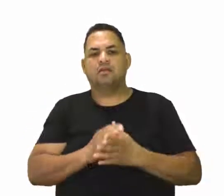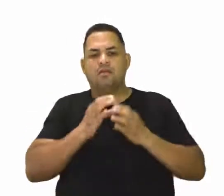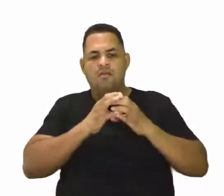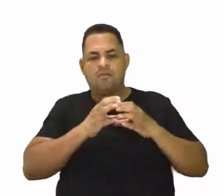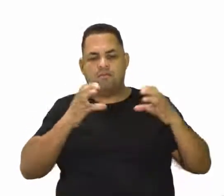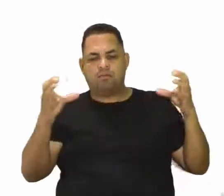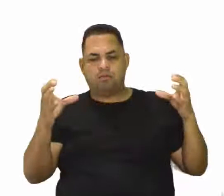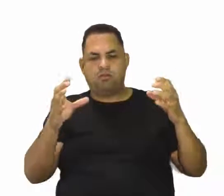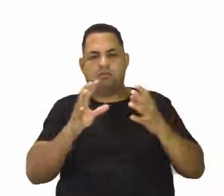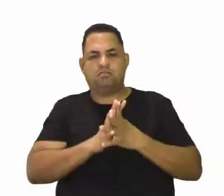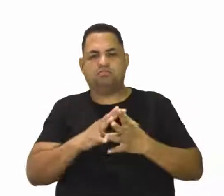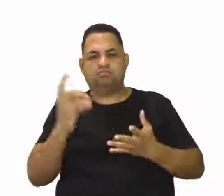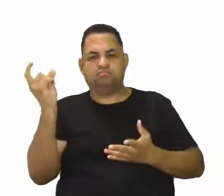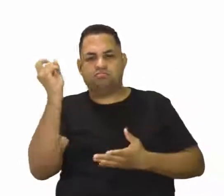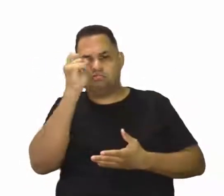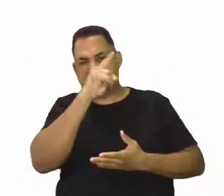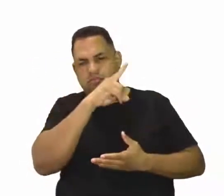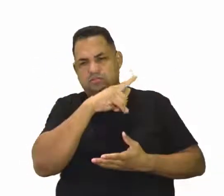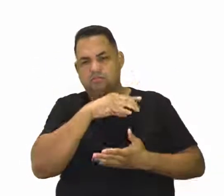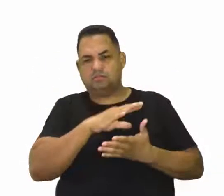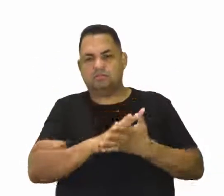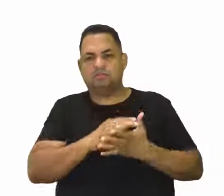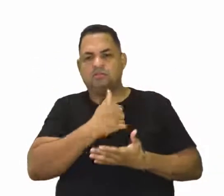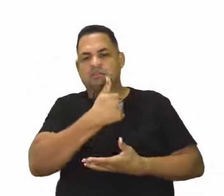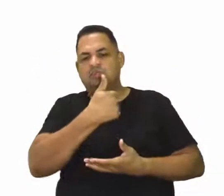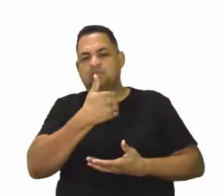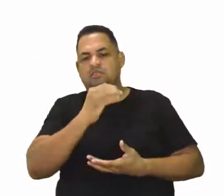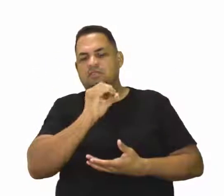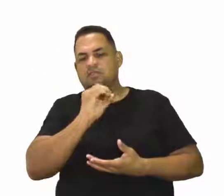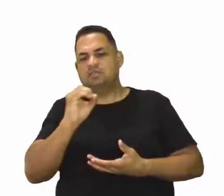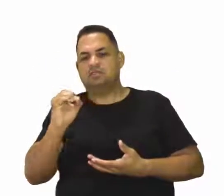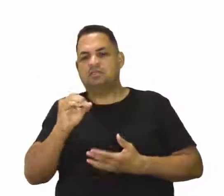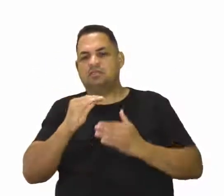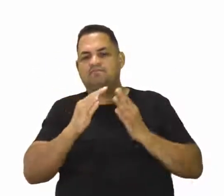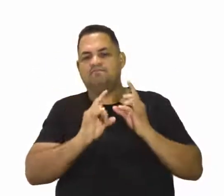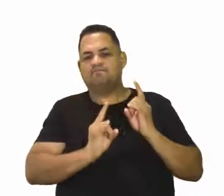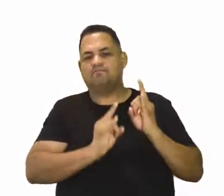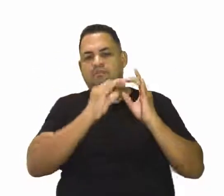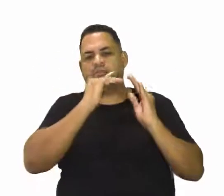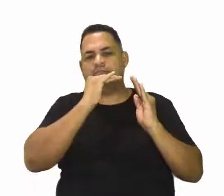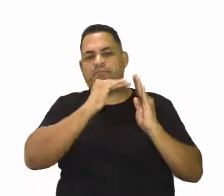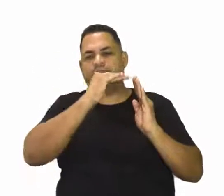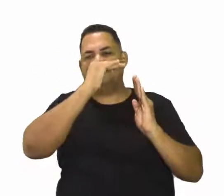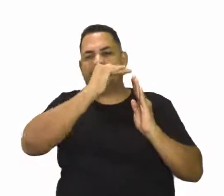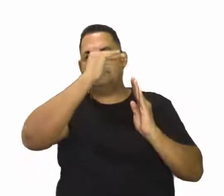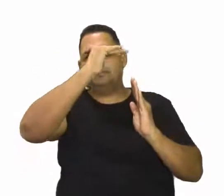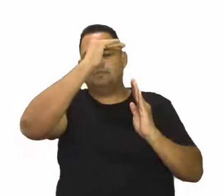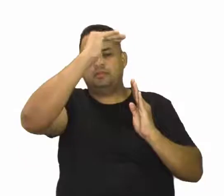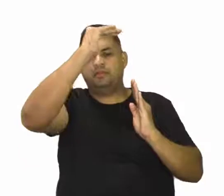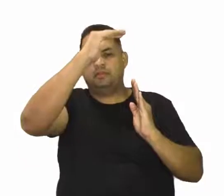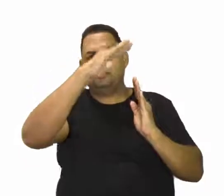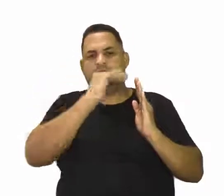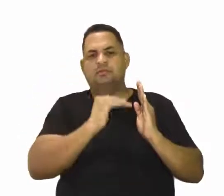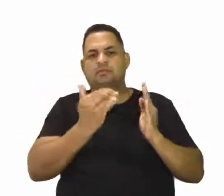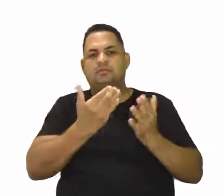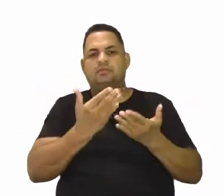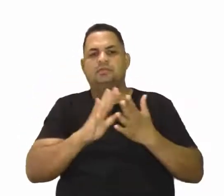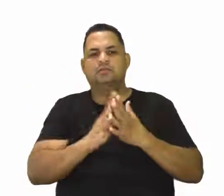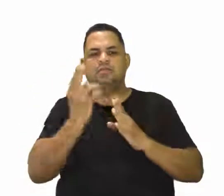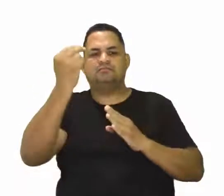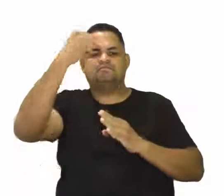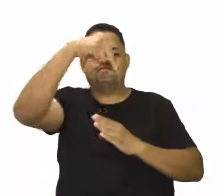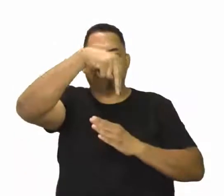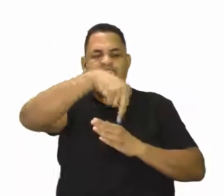explosão foi terrível aí você imagina cento e poucos andares ou cara caindo aqui no desespero